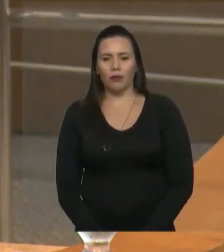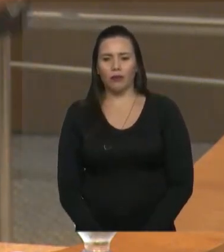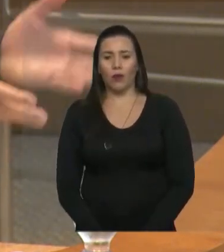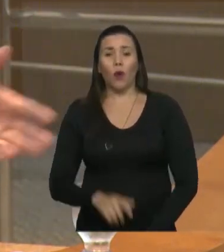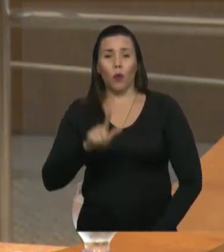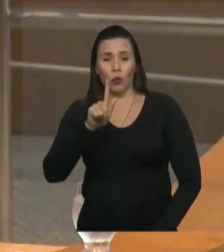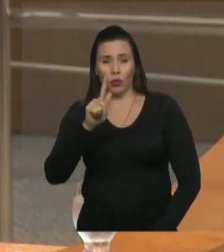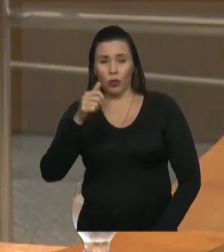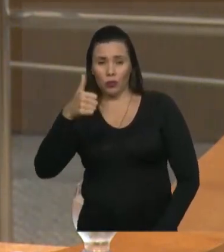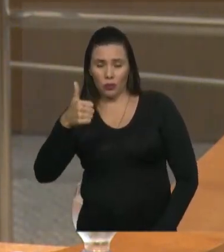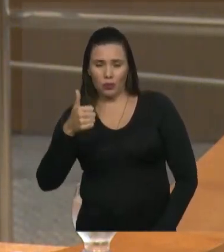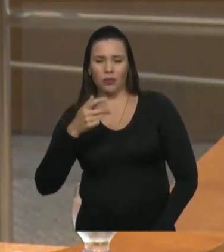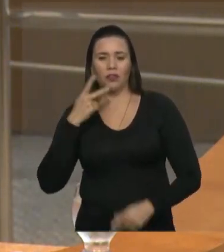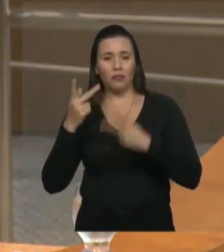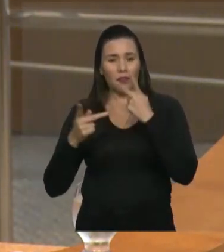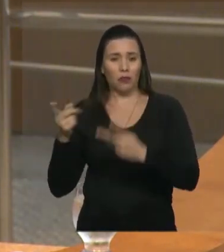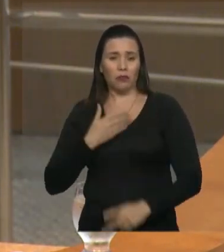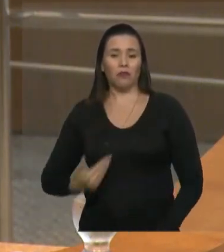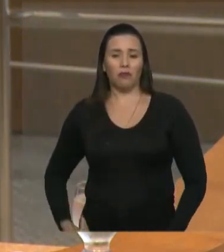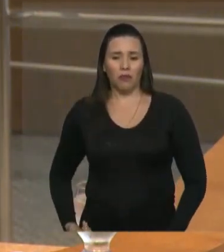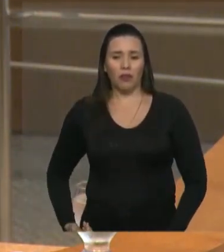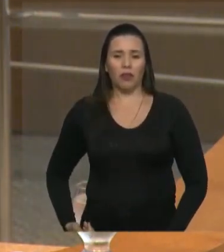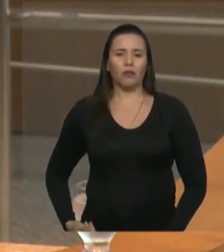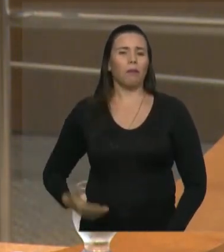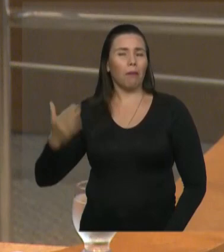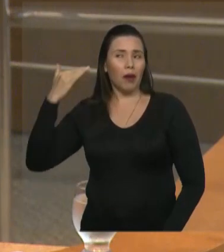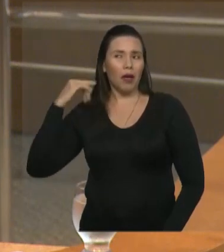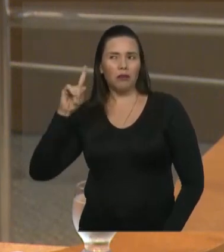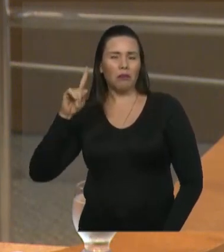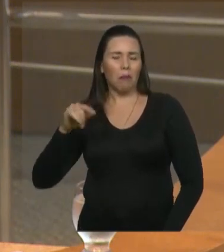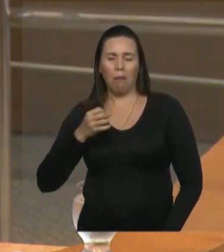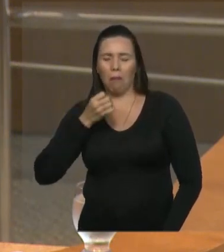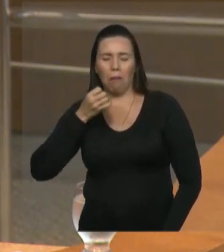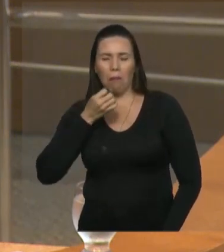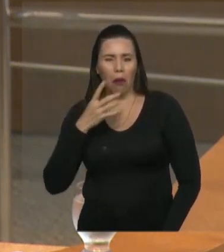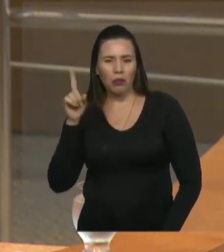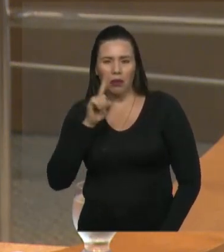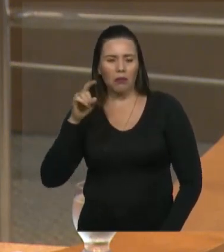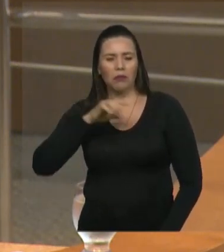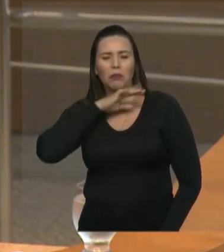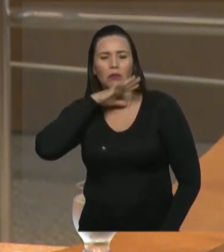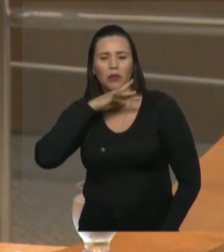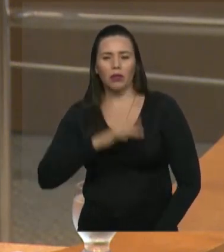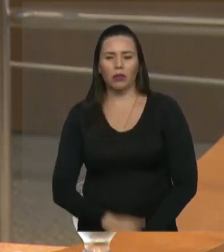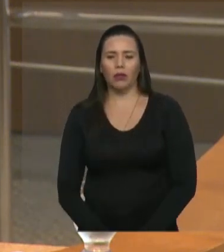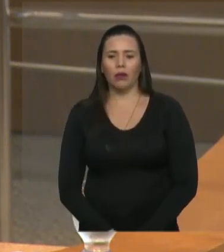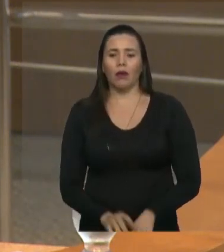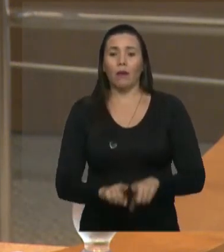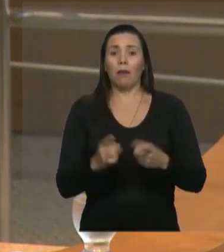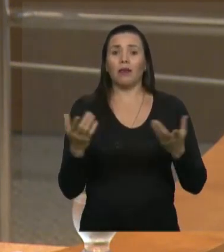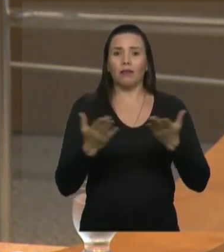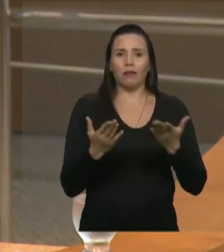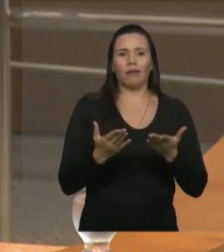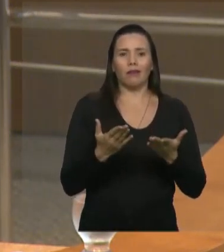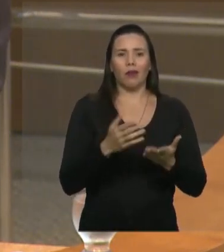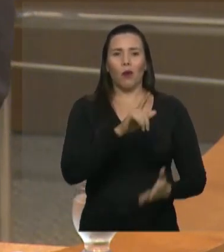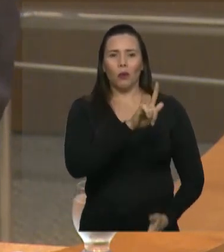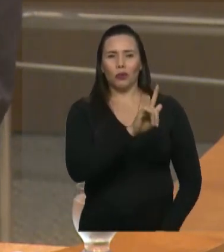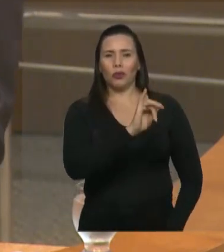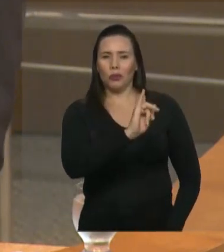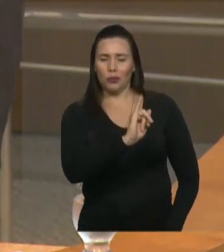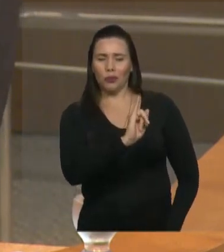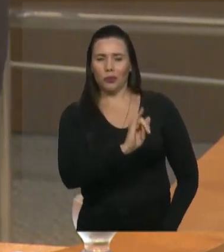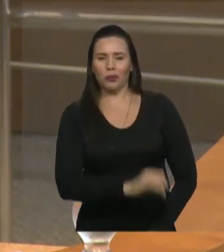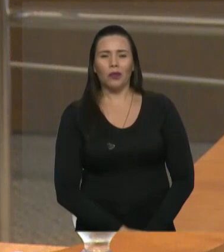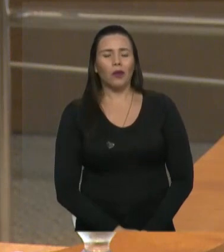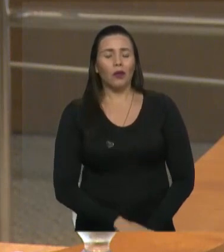por acaso falou do governo, agora aqui está a redenção do nosso governo, porque o G1 colocou alguma coisa. Como se isso fosse pressuposto básico